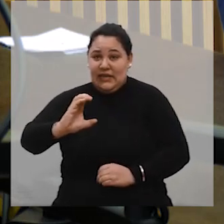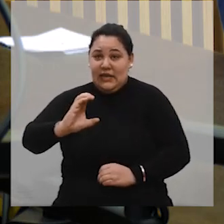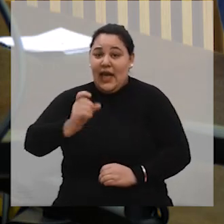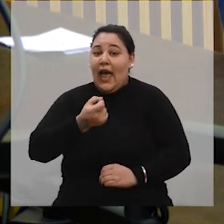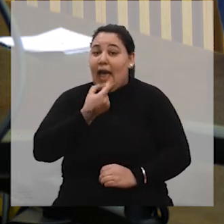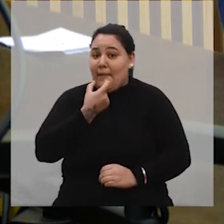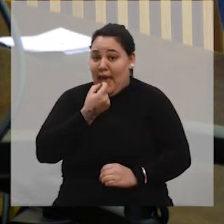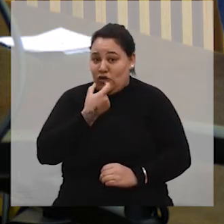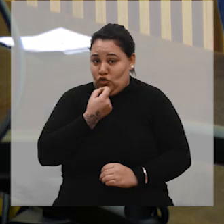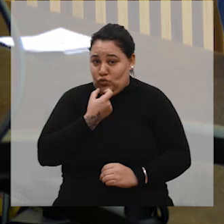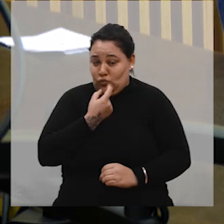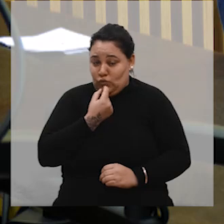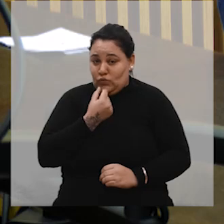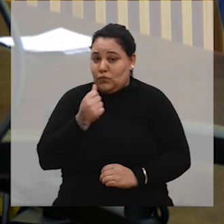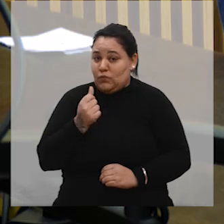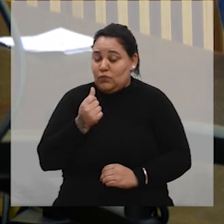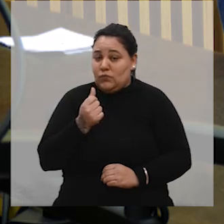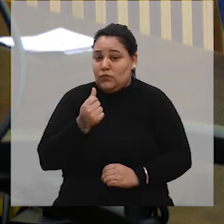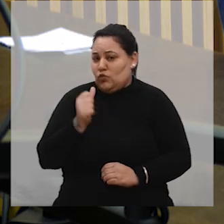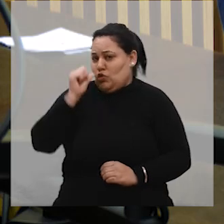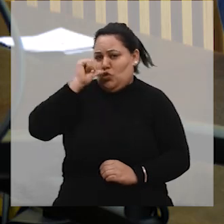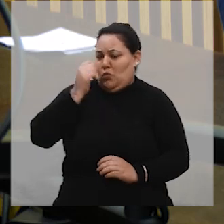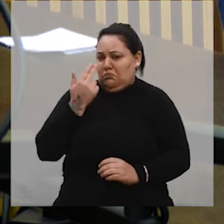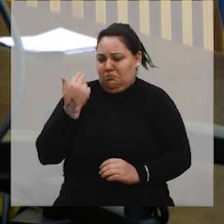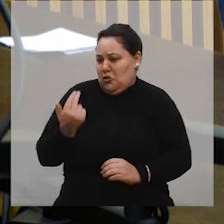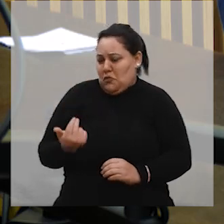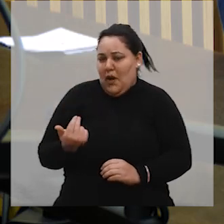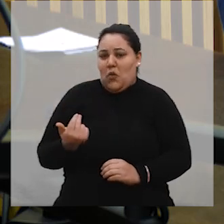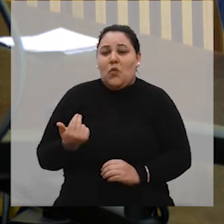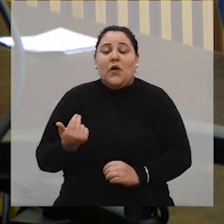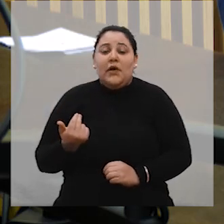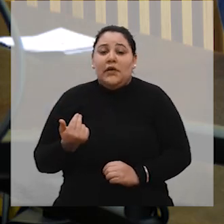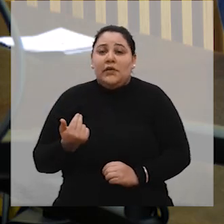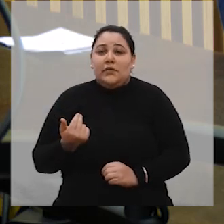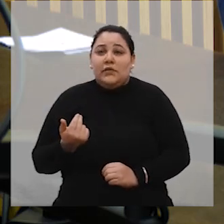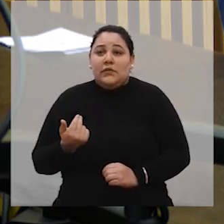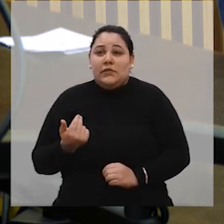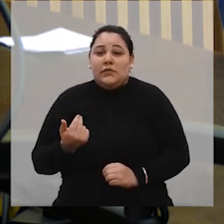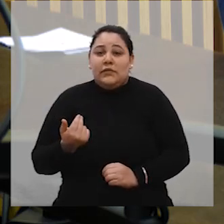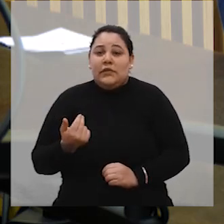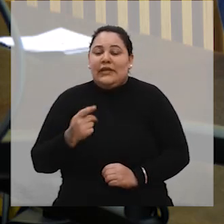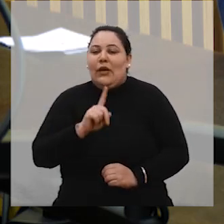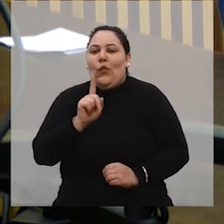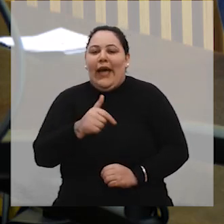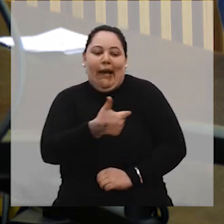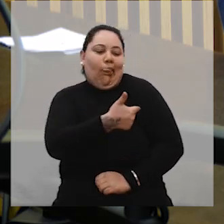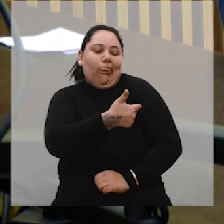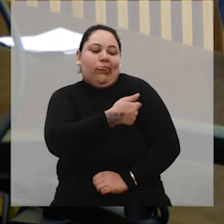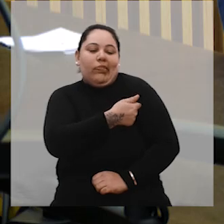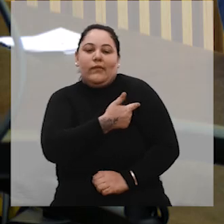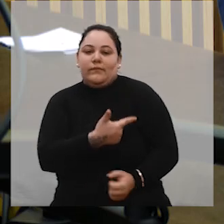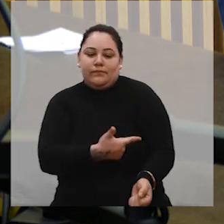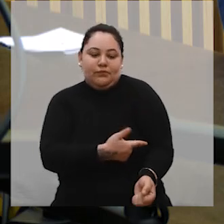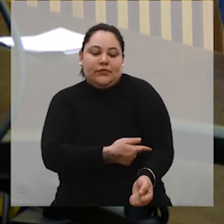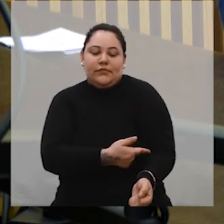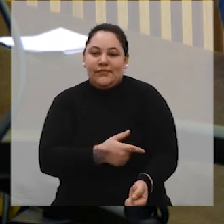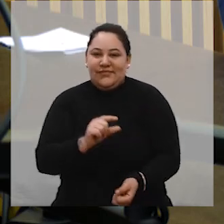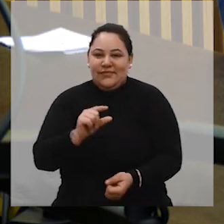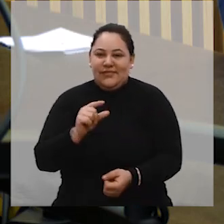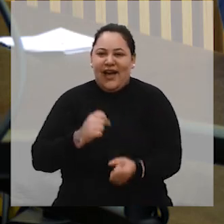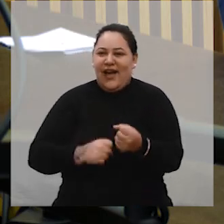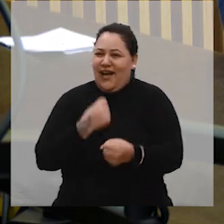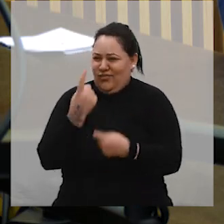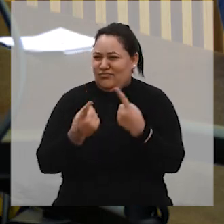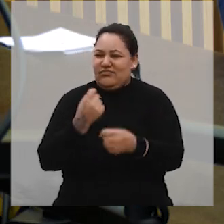via oral, então são medicamentos que não são injetáveis como há poucos anos